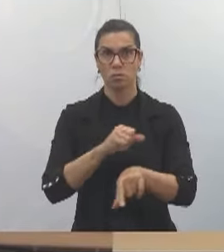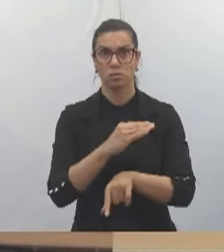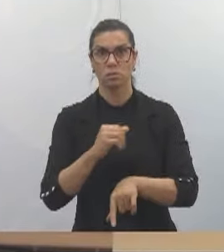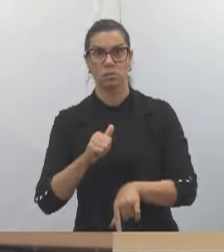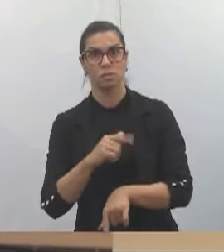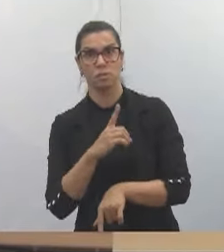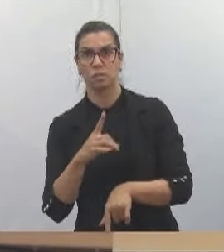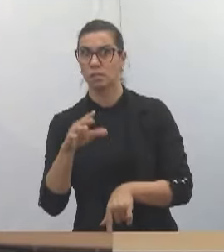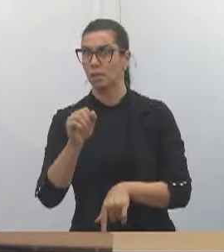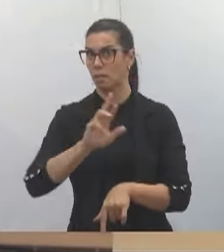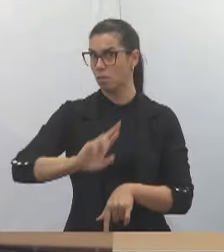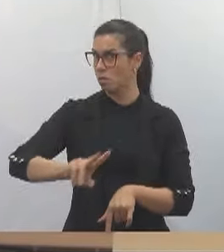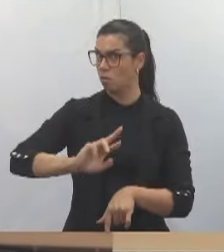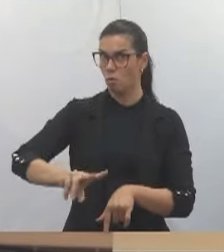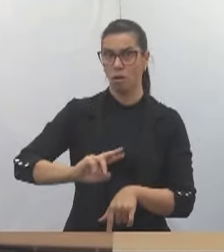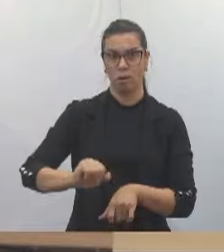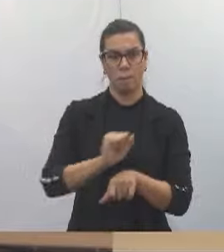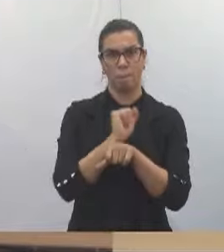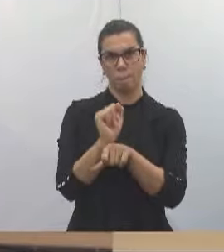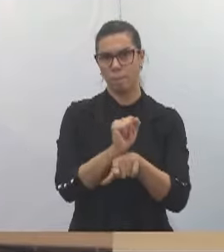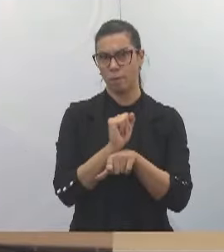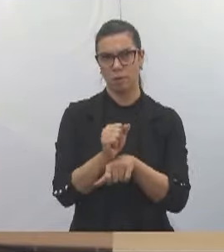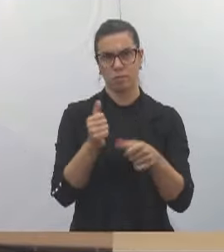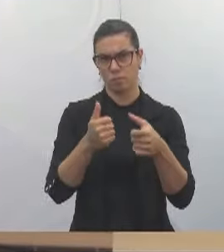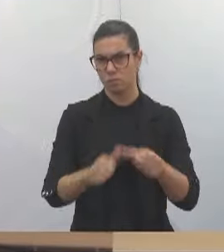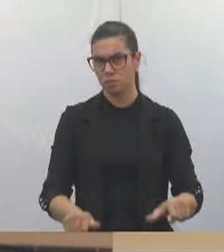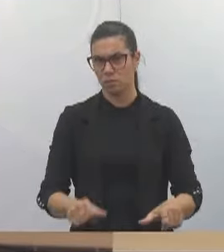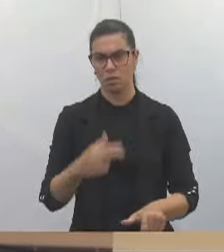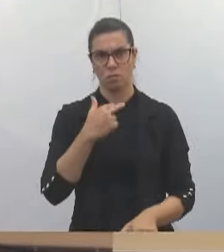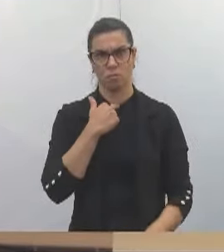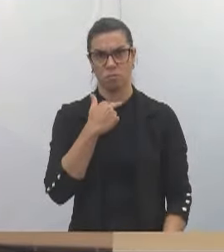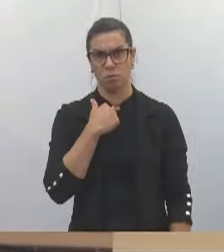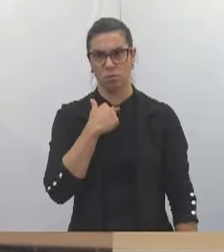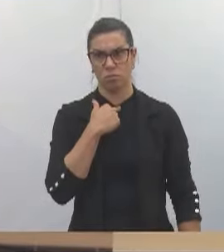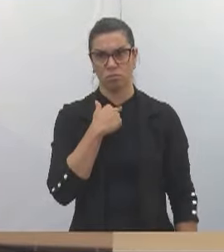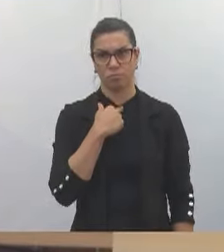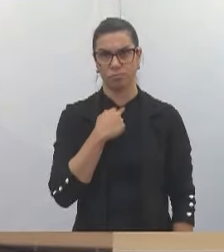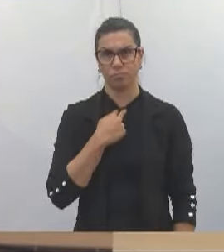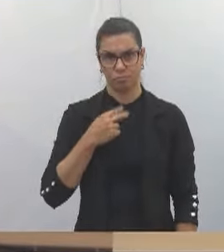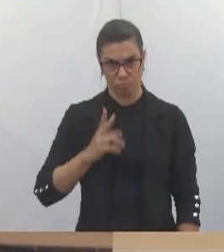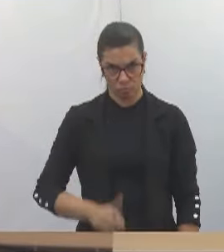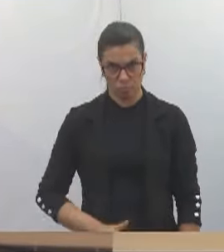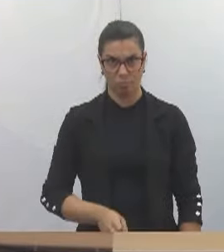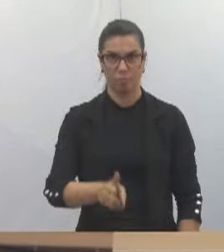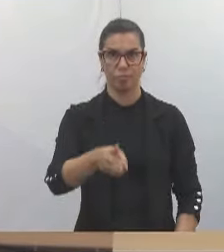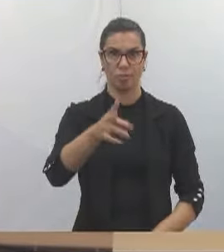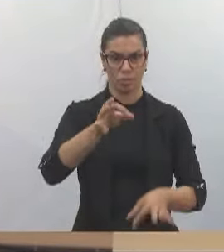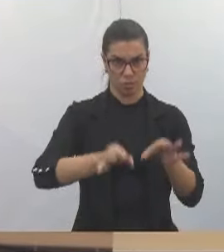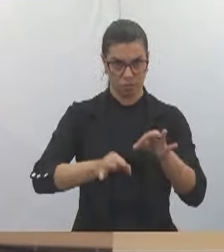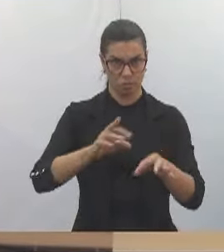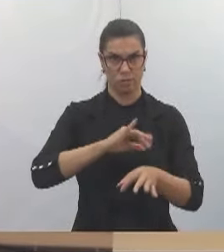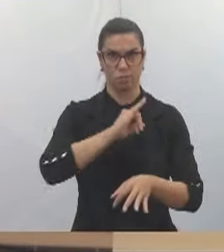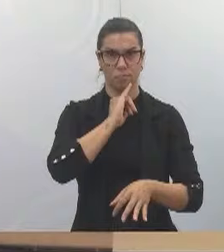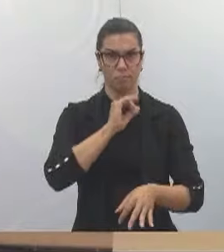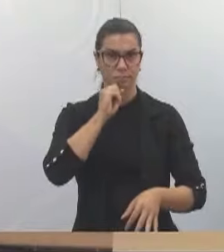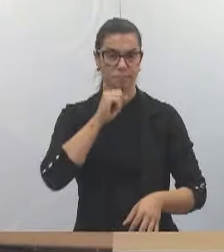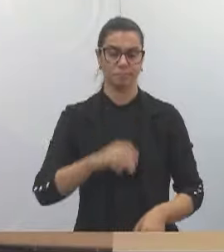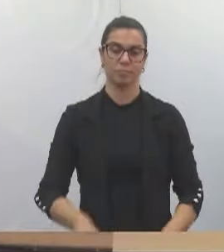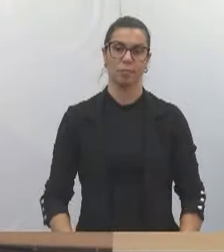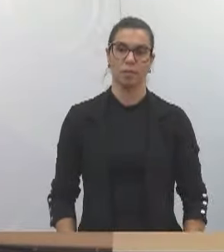ficar preso em sacada nenhuma, nem de apartamento e nem de nenhuma casa. Continuando a justificativa.